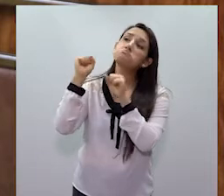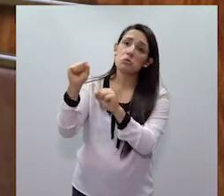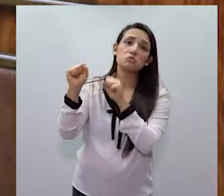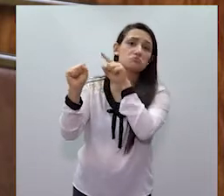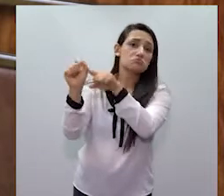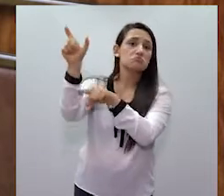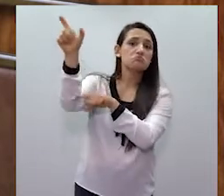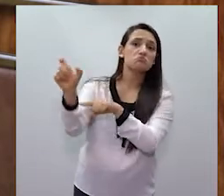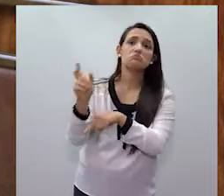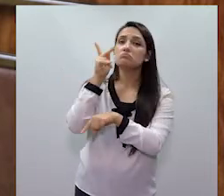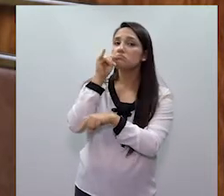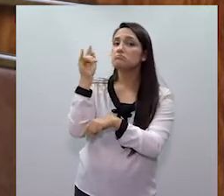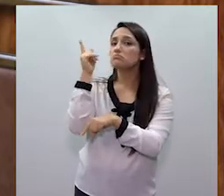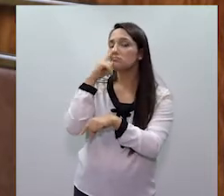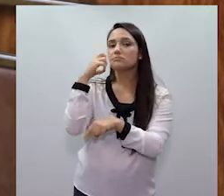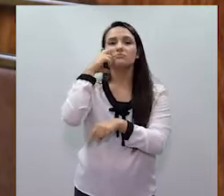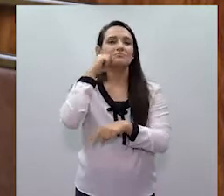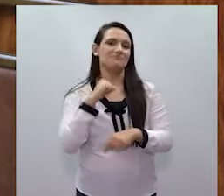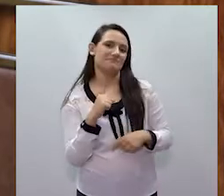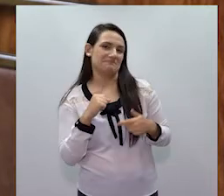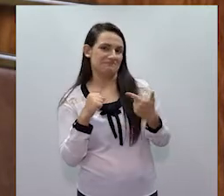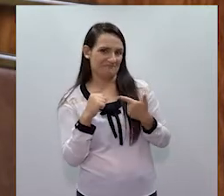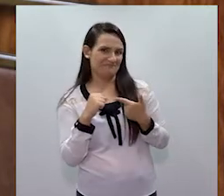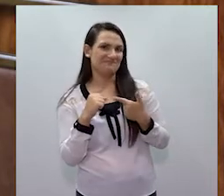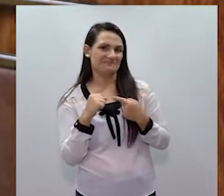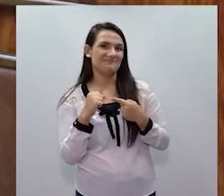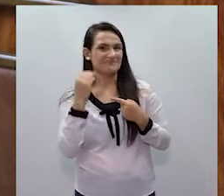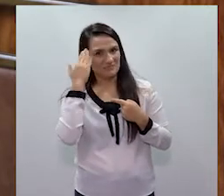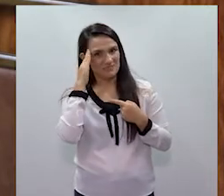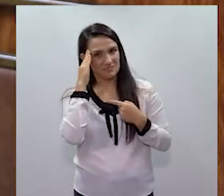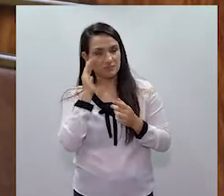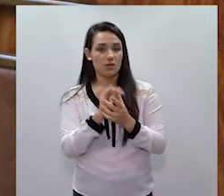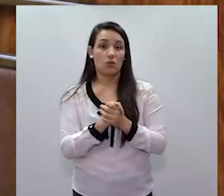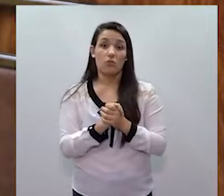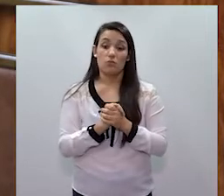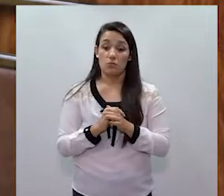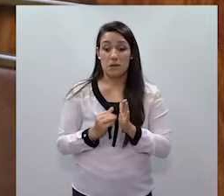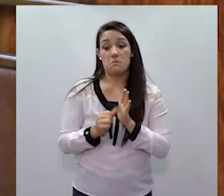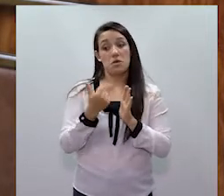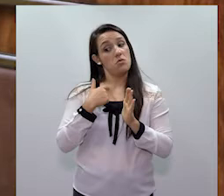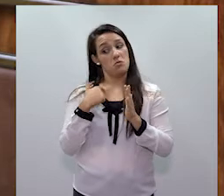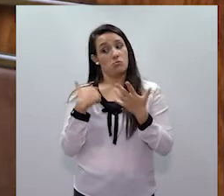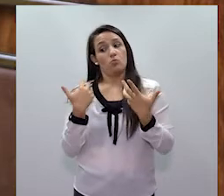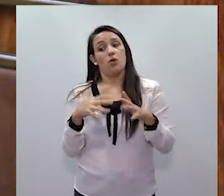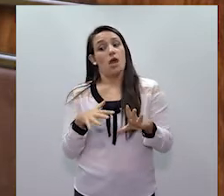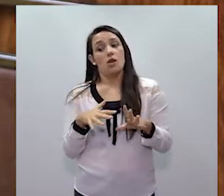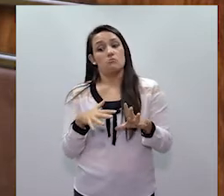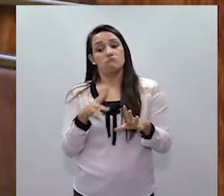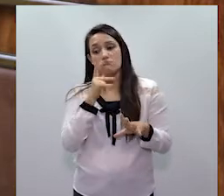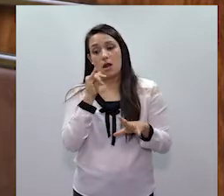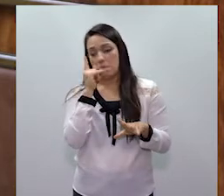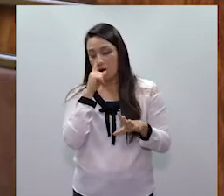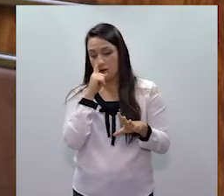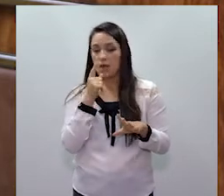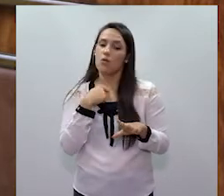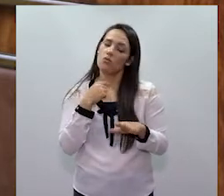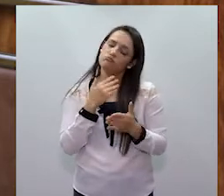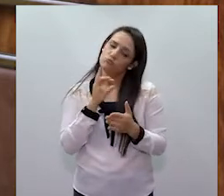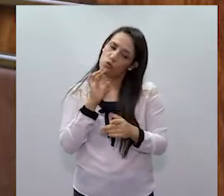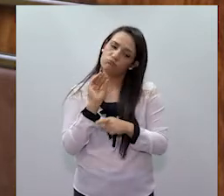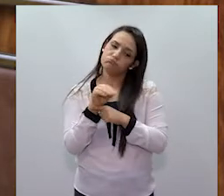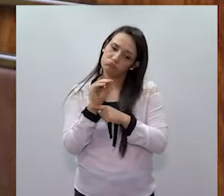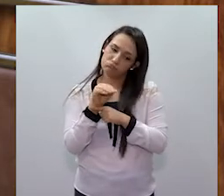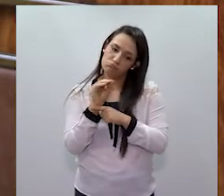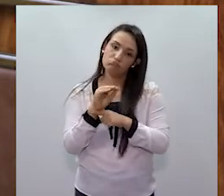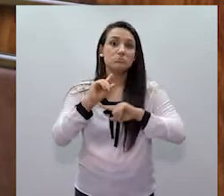acaba surgindo uma relação de afeto que motiva um pedido de adoção pelos pretendentes. Então, essa é uma vantagem